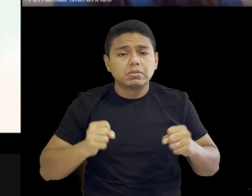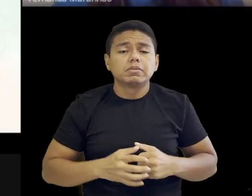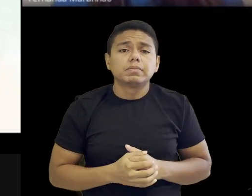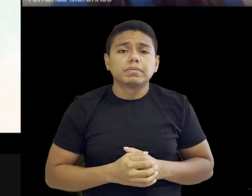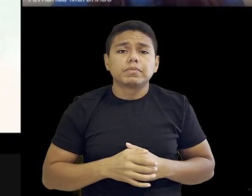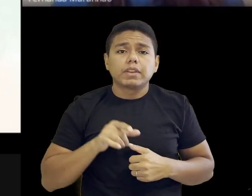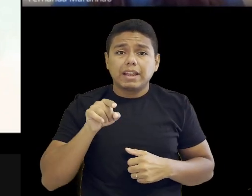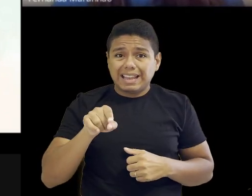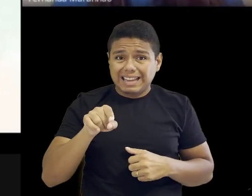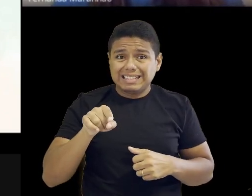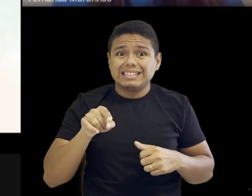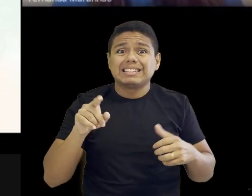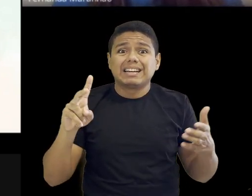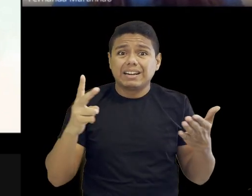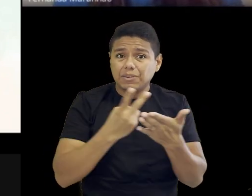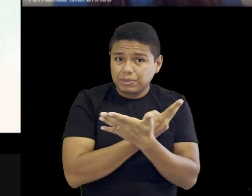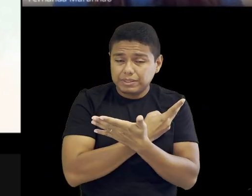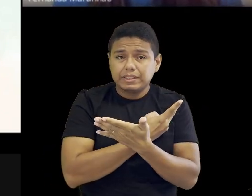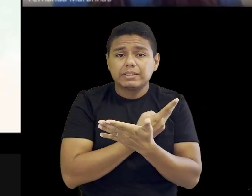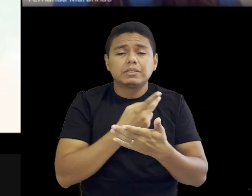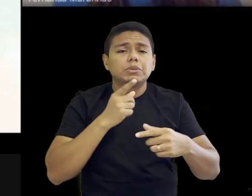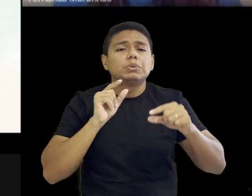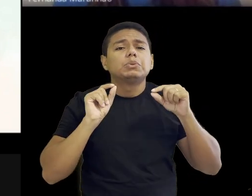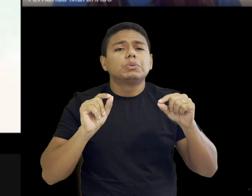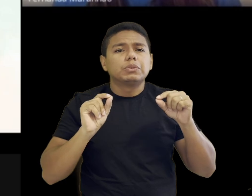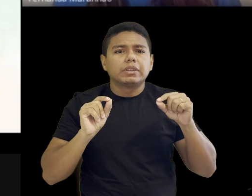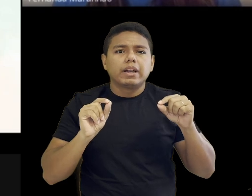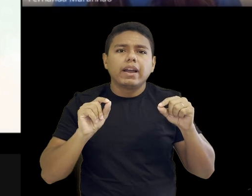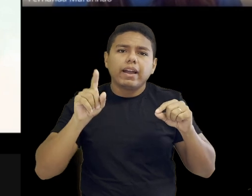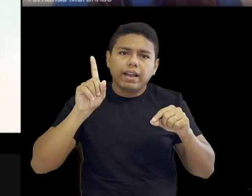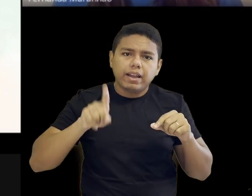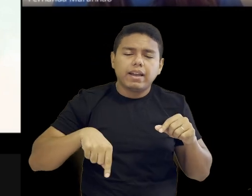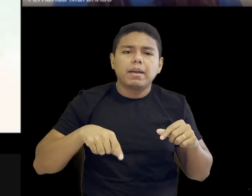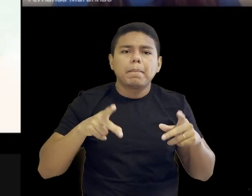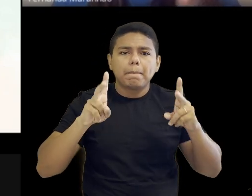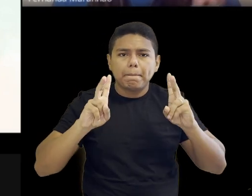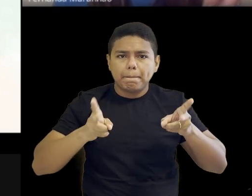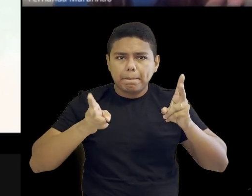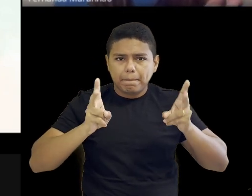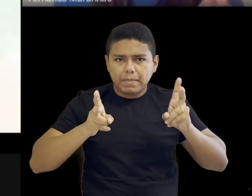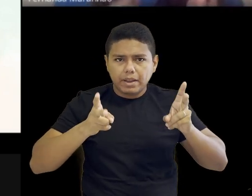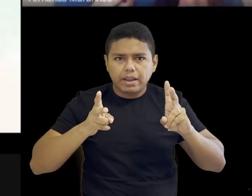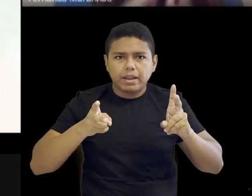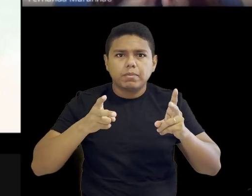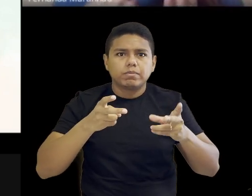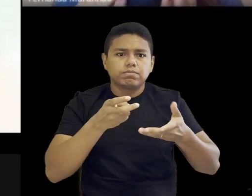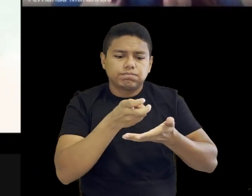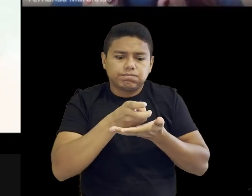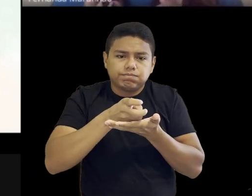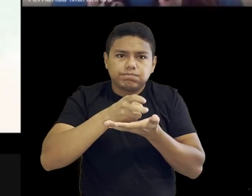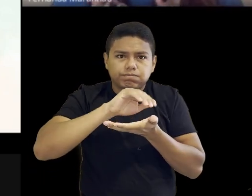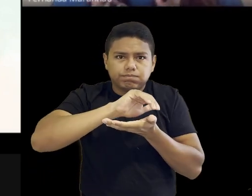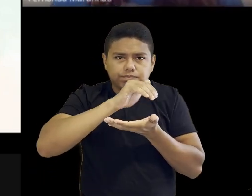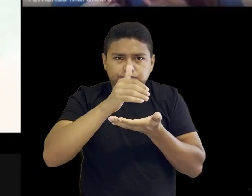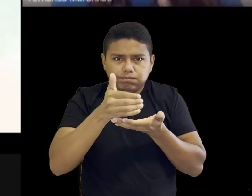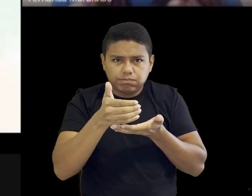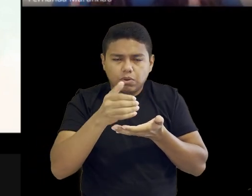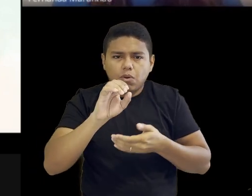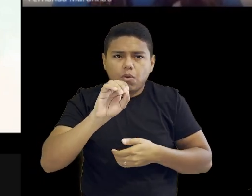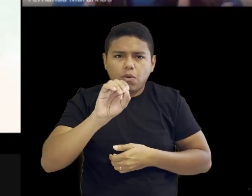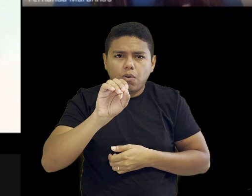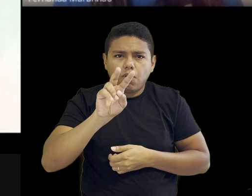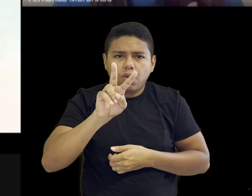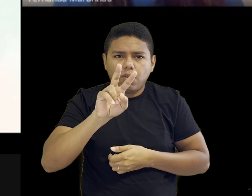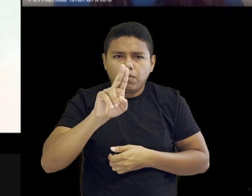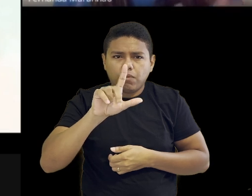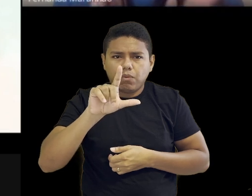na ultrassonografia é o achado de uma coleção hemática localizada entre a decídua e o coro do